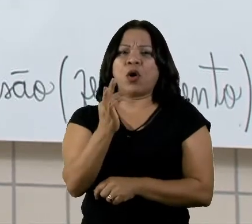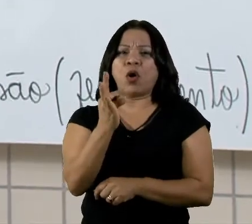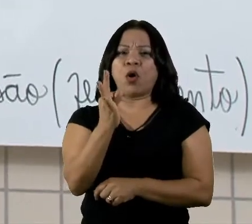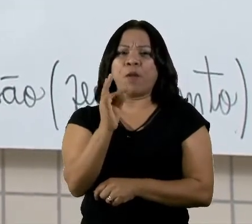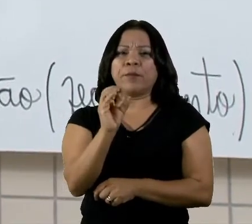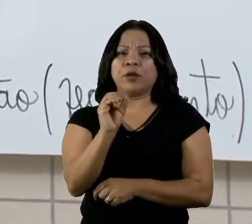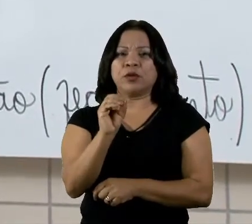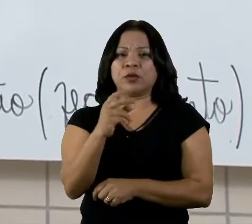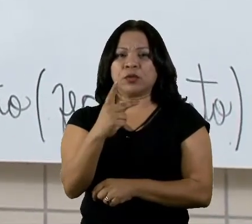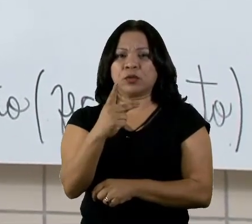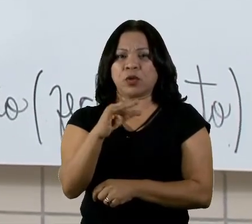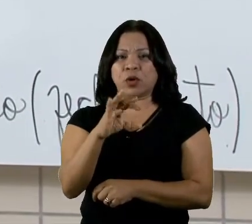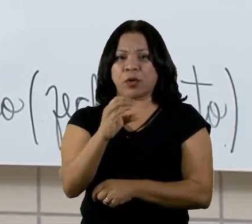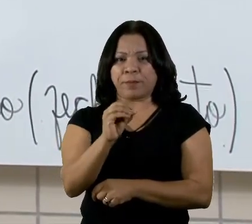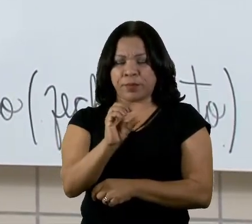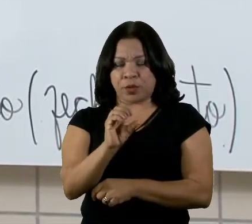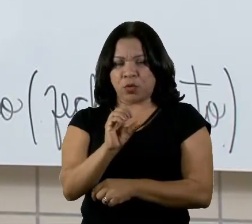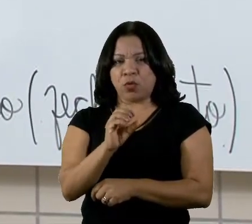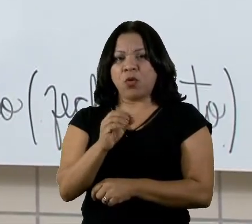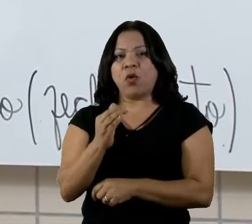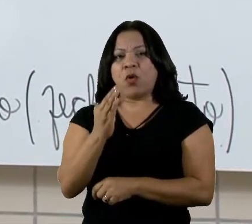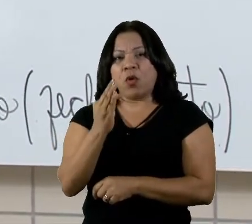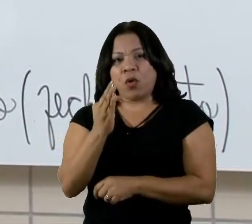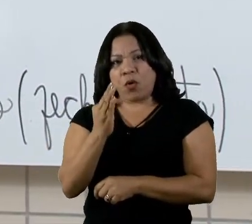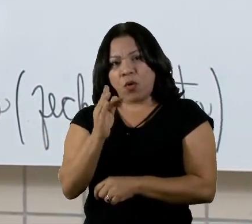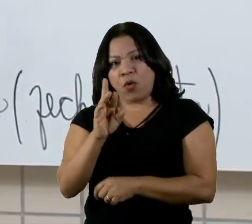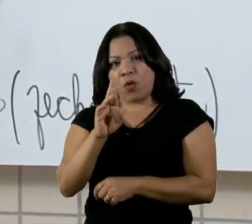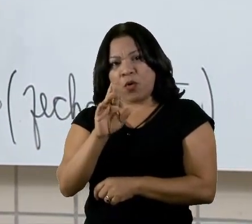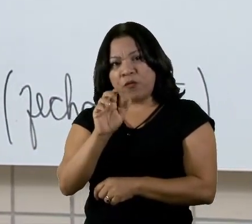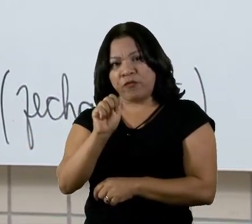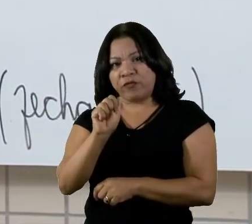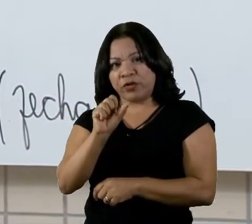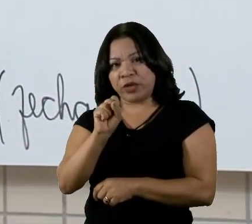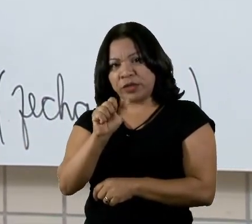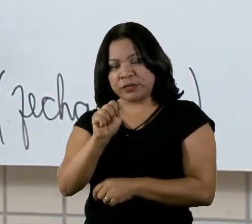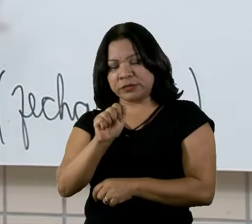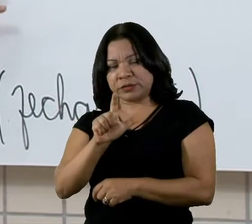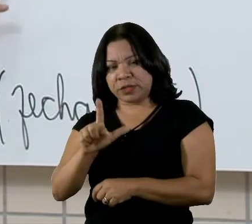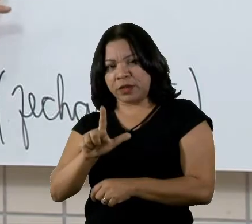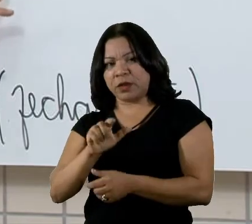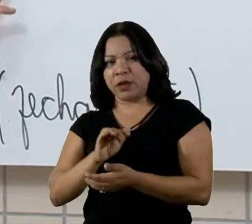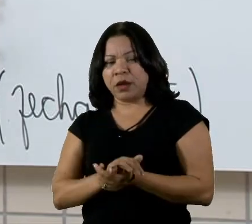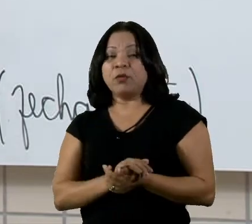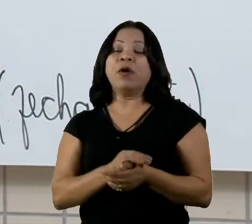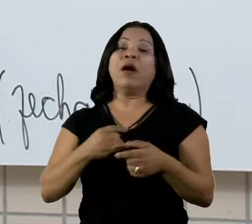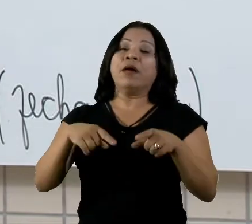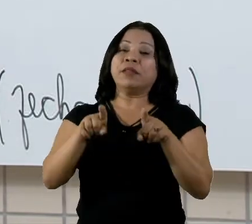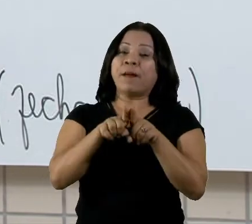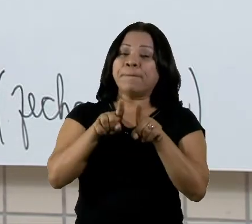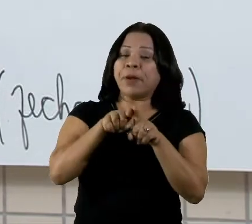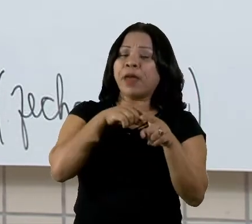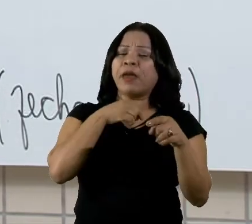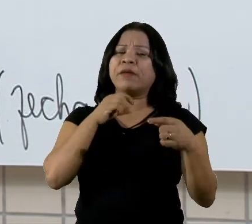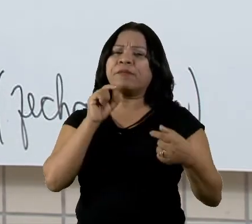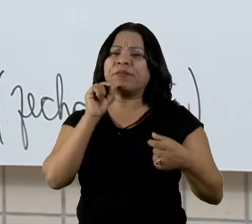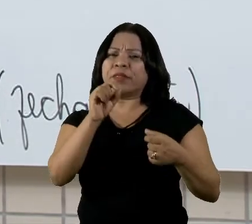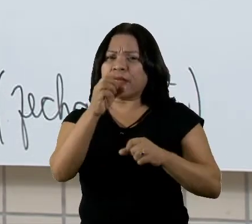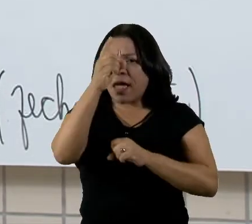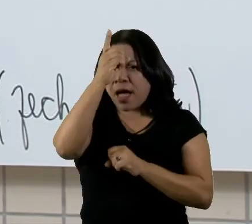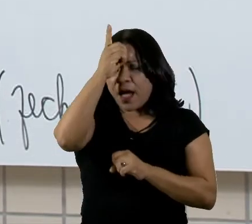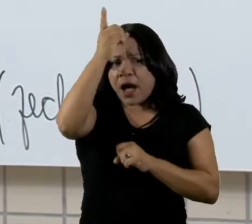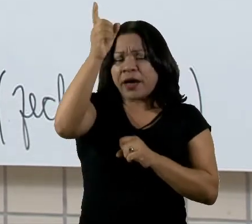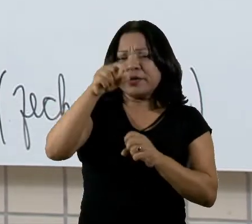ser desenvolvida, detalhada, que nós chamamos de ideias secundárias, mas elas se